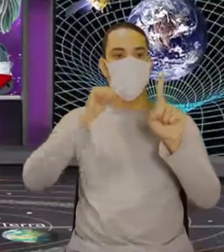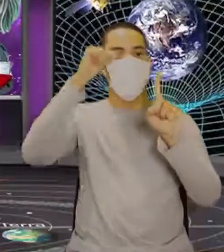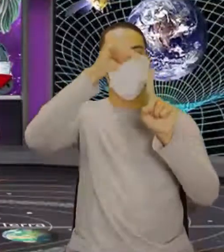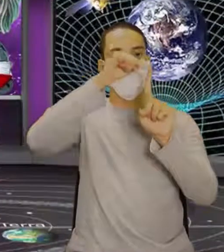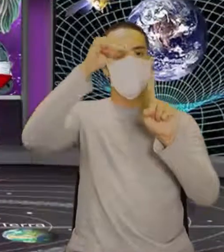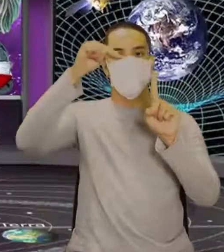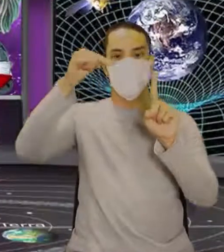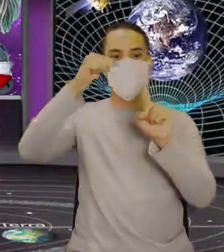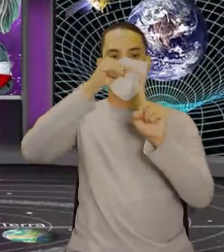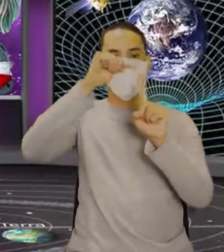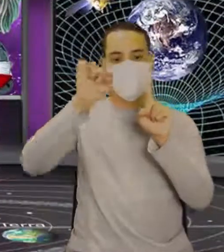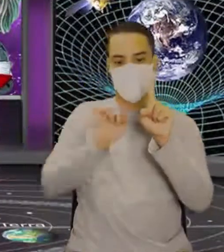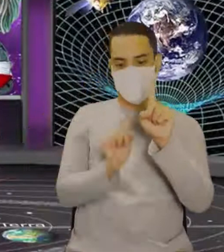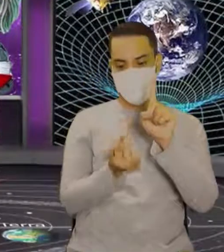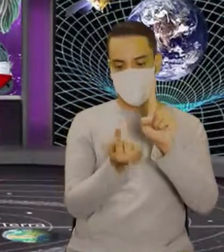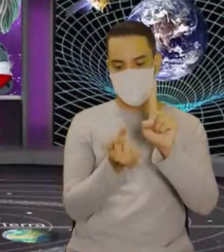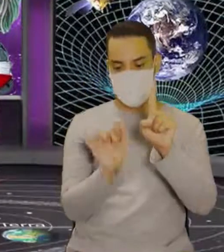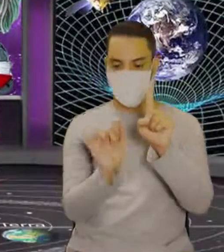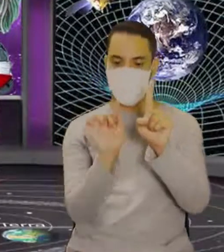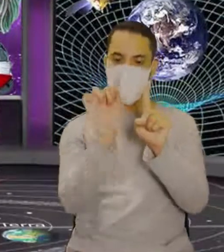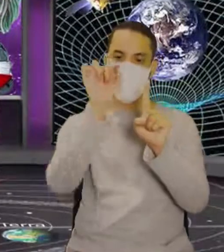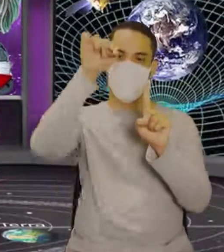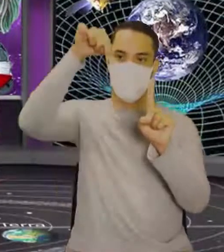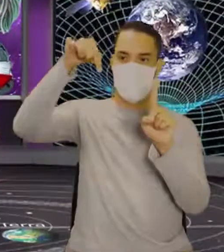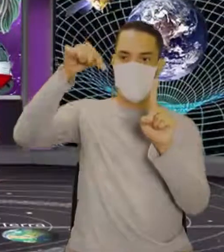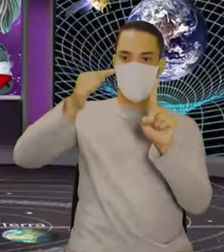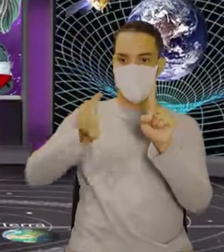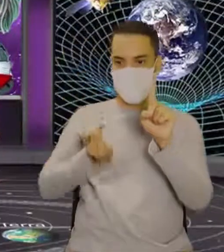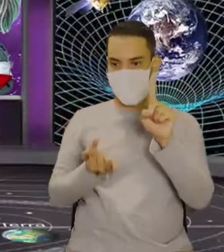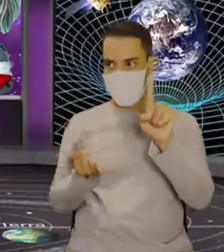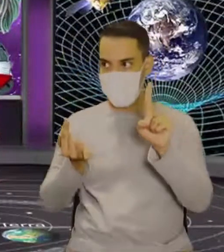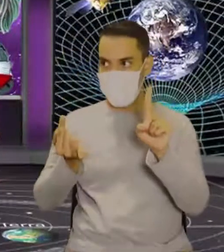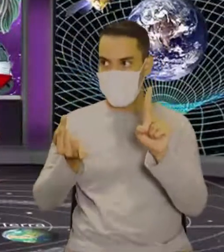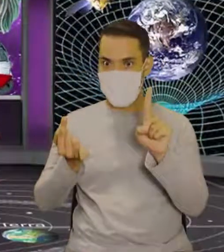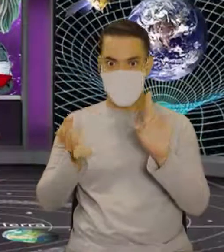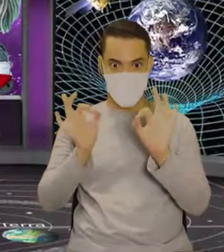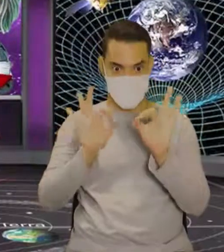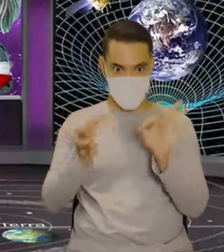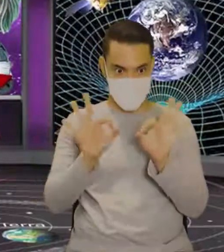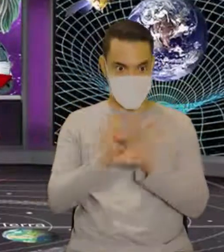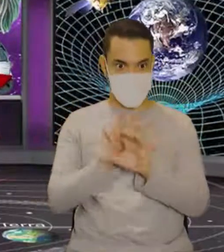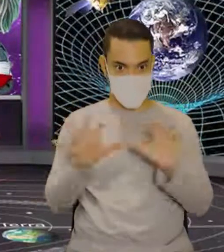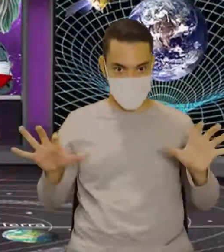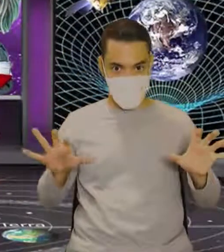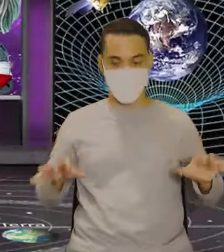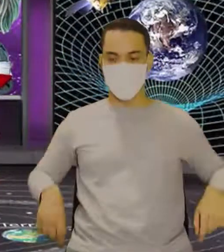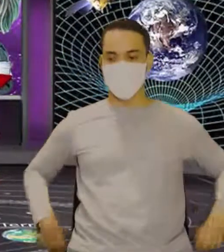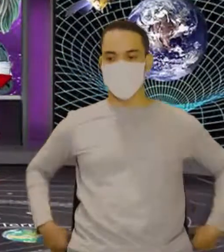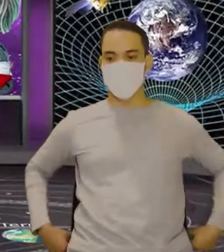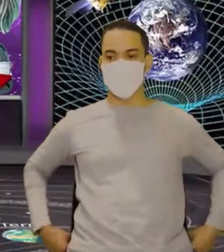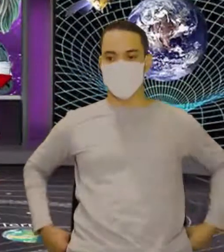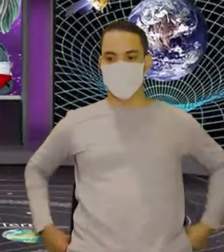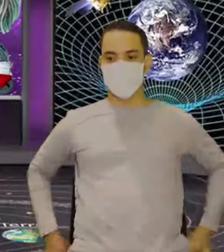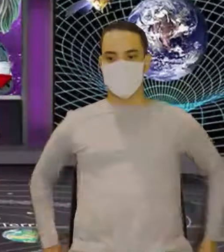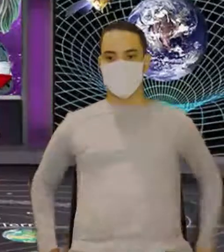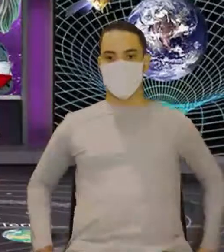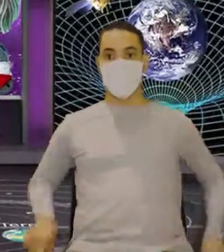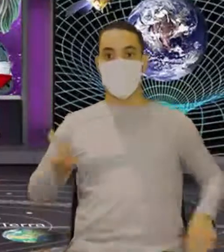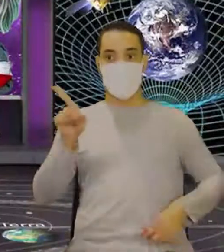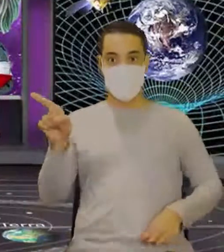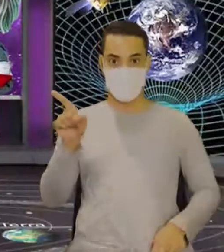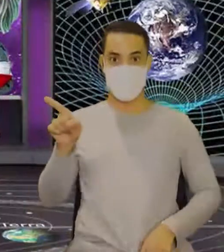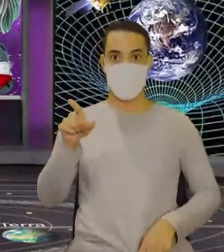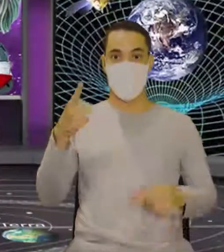negativo da outra. Aí eu vou ligar o positivo de uma no negativo da outra, certo? Isso em série. Aqui, em paralelo, eu